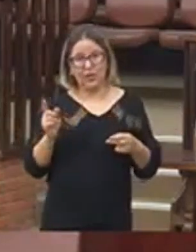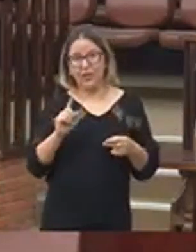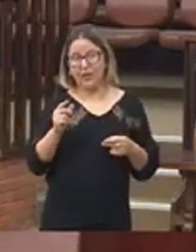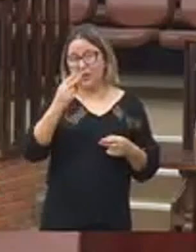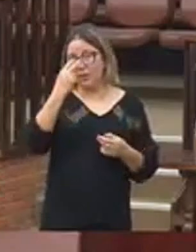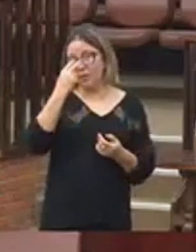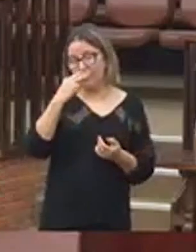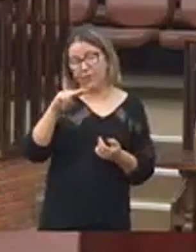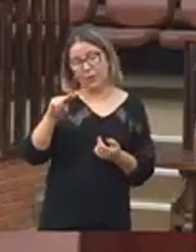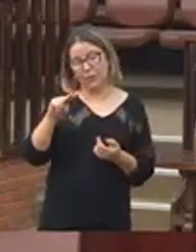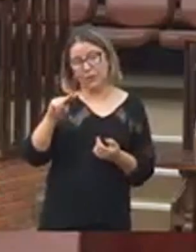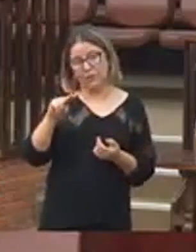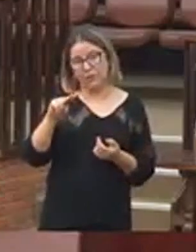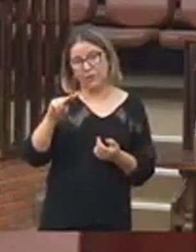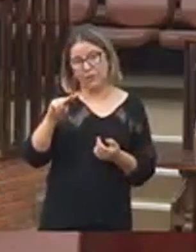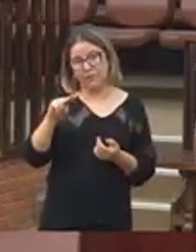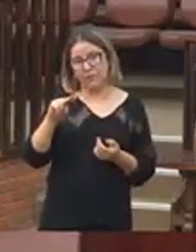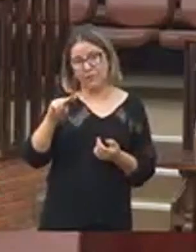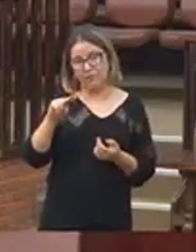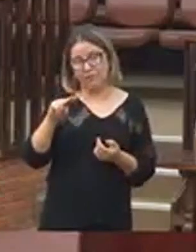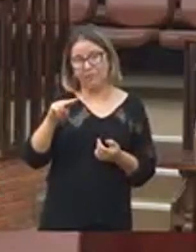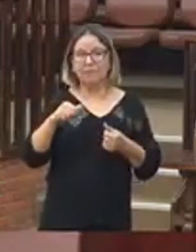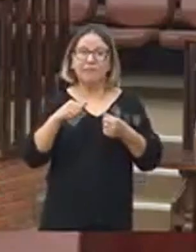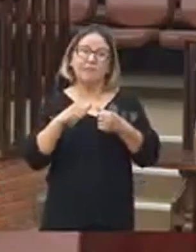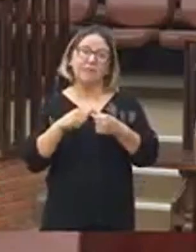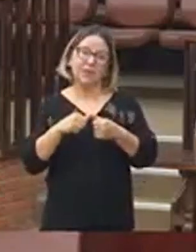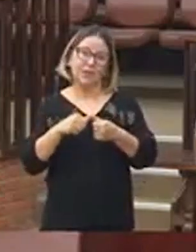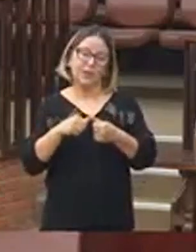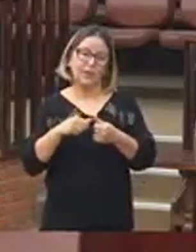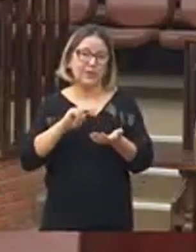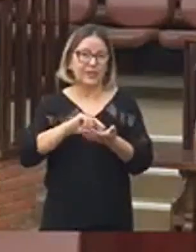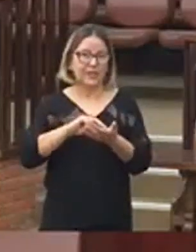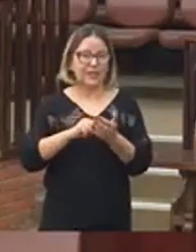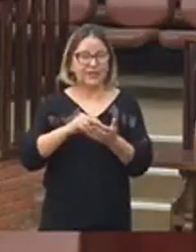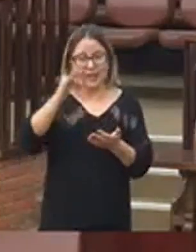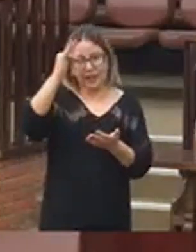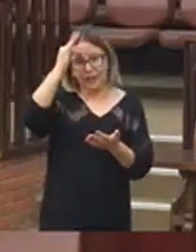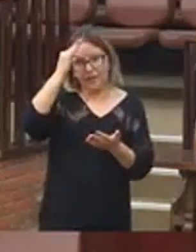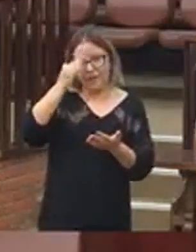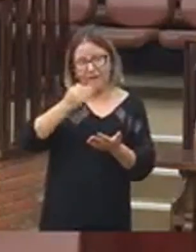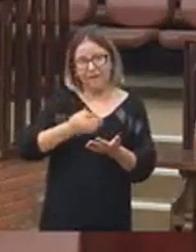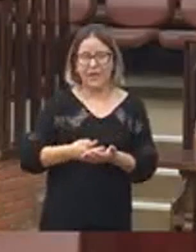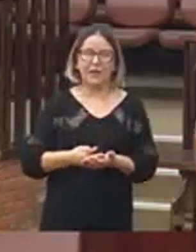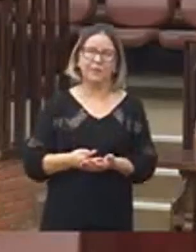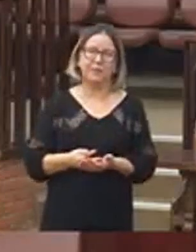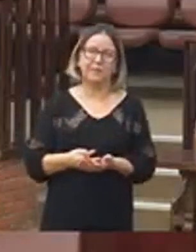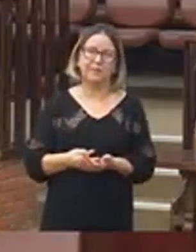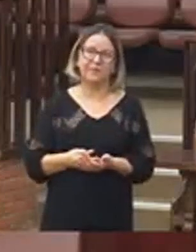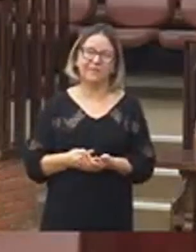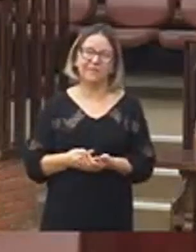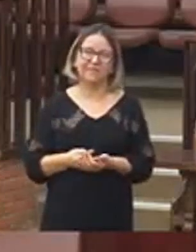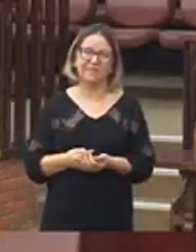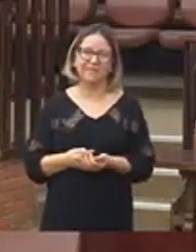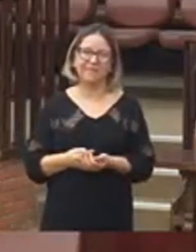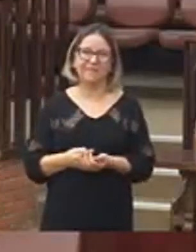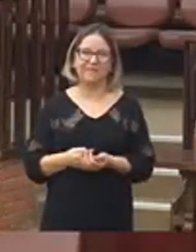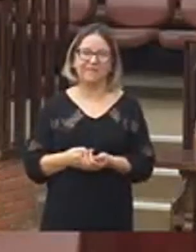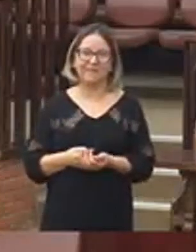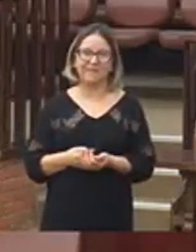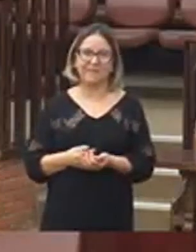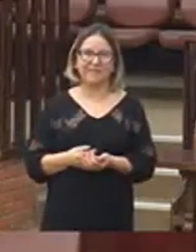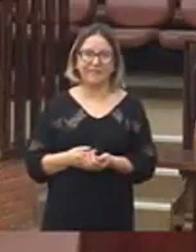vê. Isto é fé. A fé também ela tem